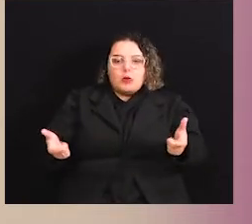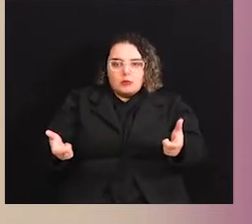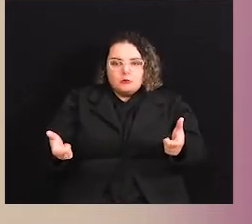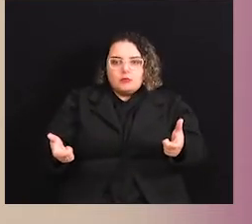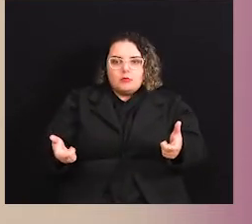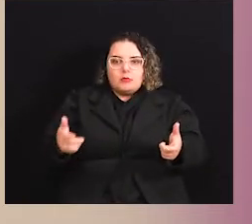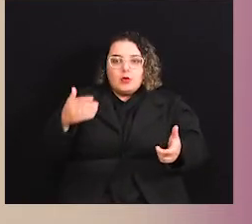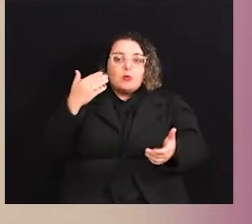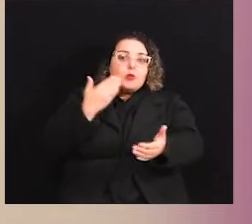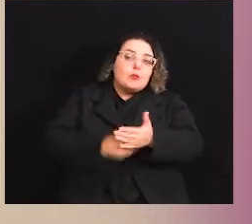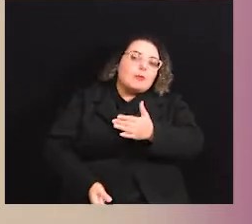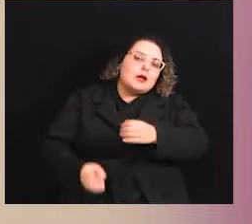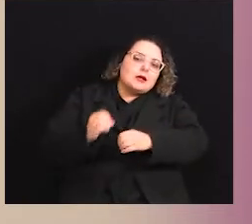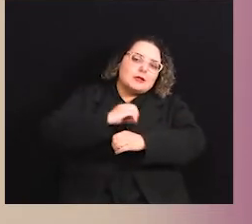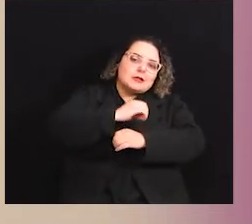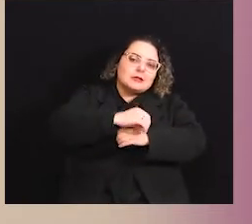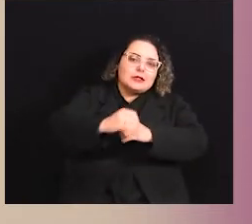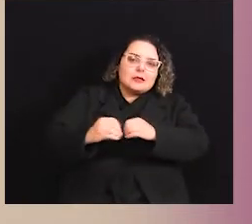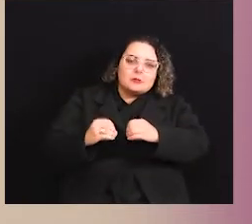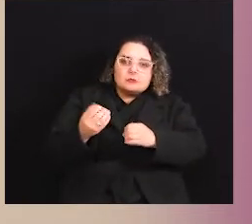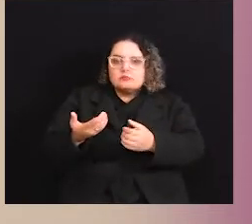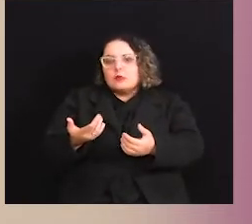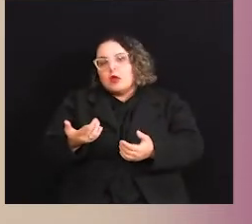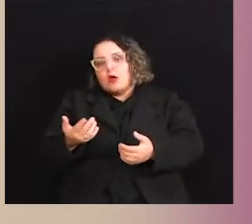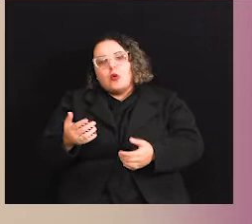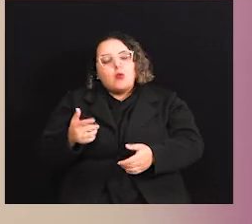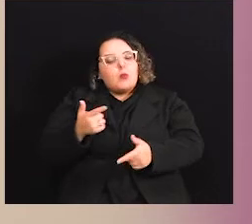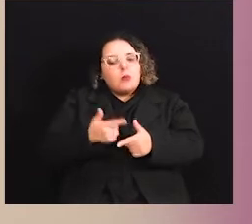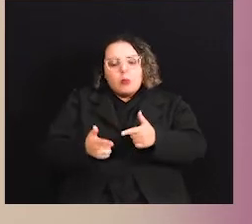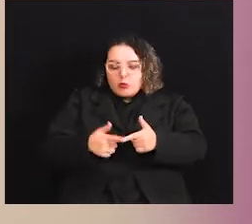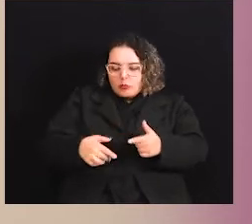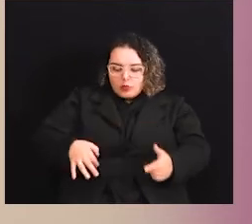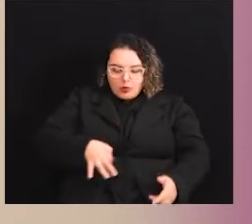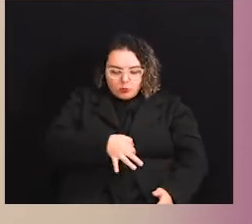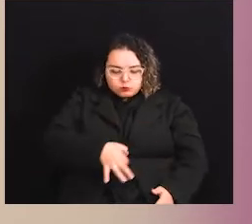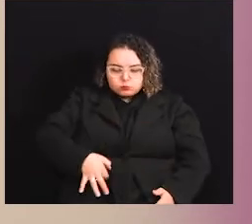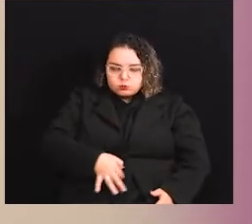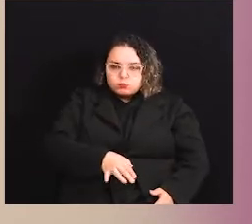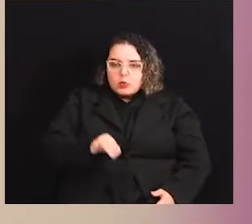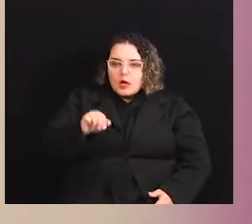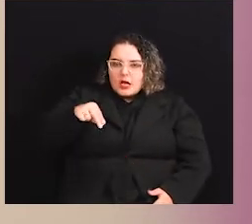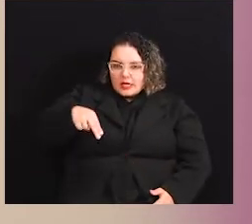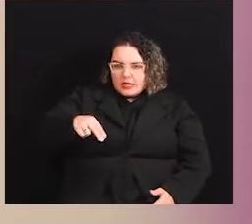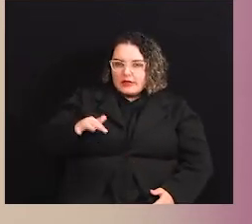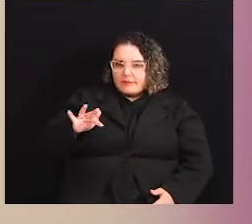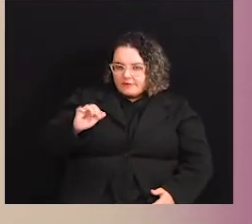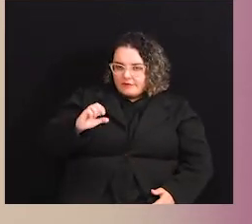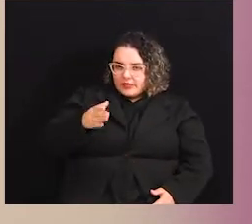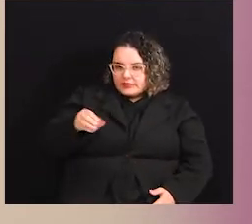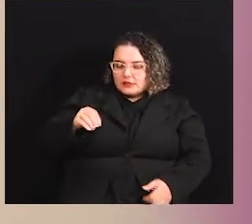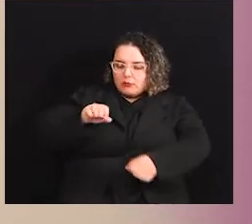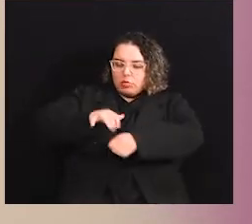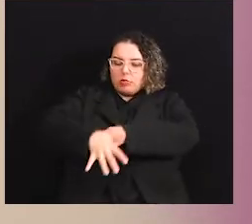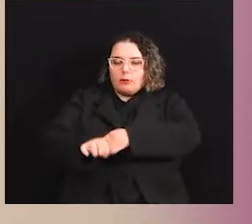por perda celular. Então, alguma infecção intestinal, por exemplo, a gente consegue correlacionar as